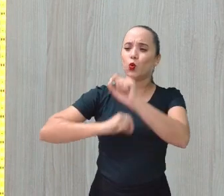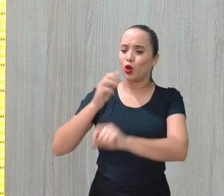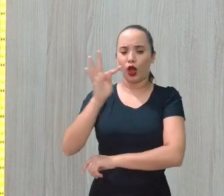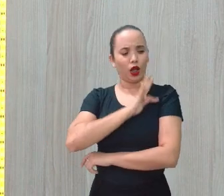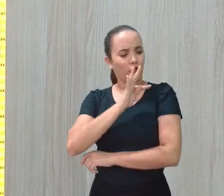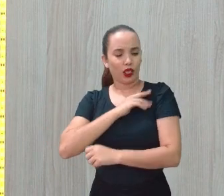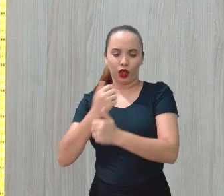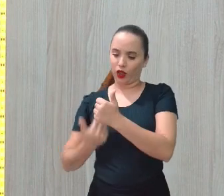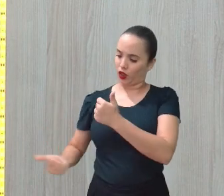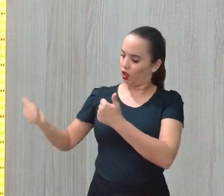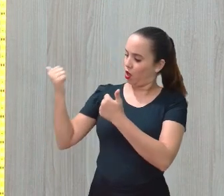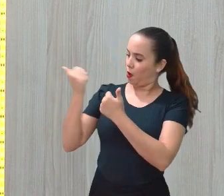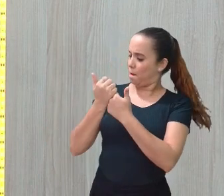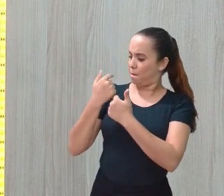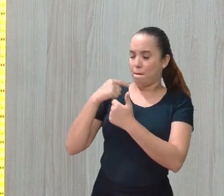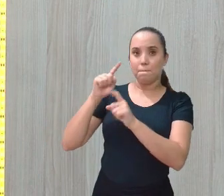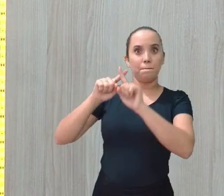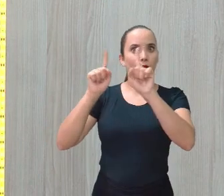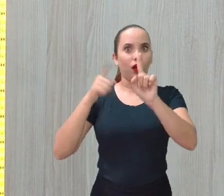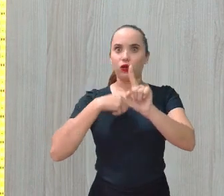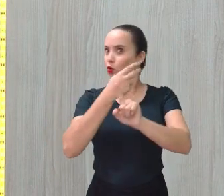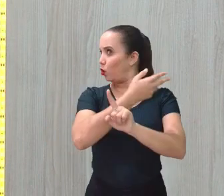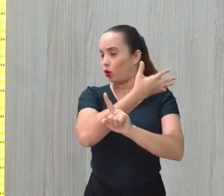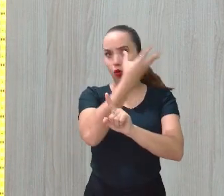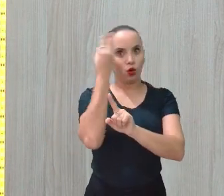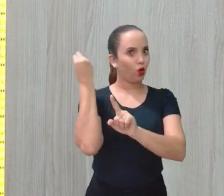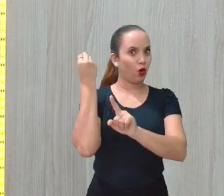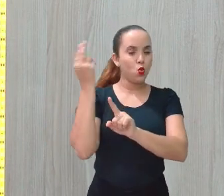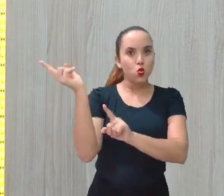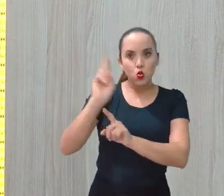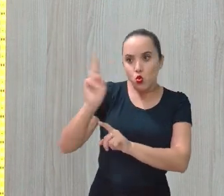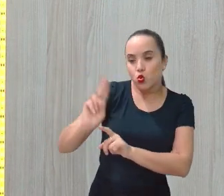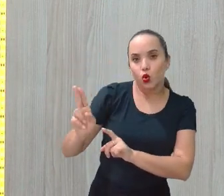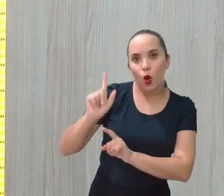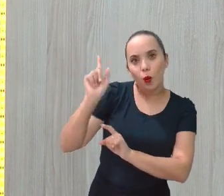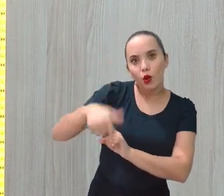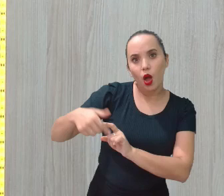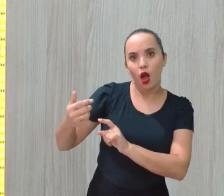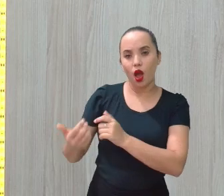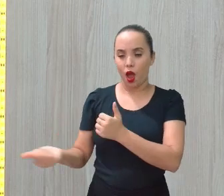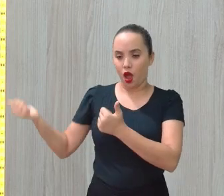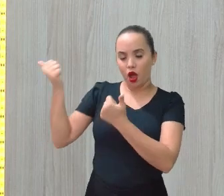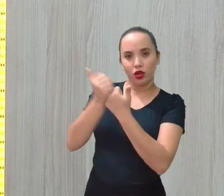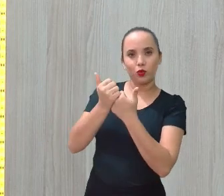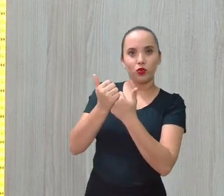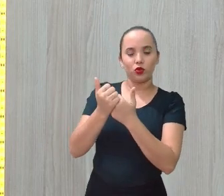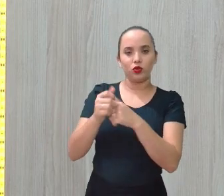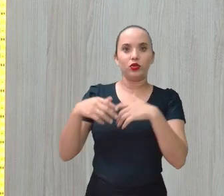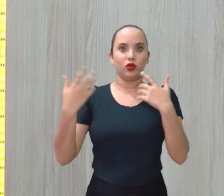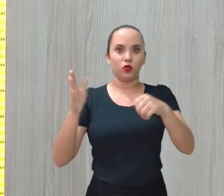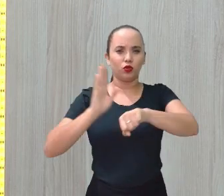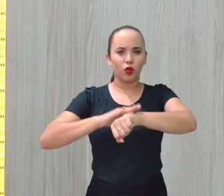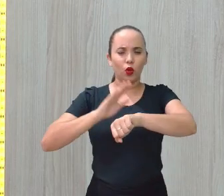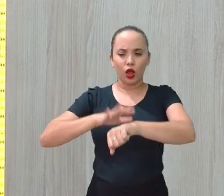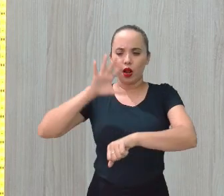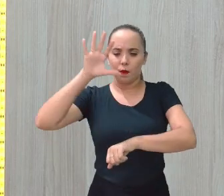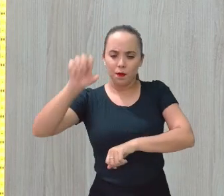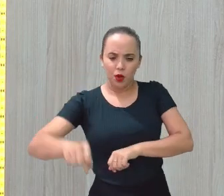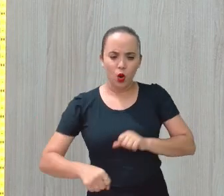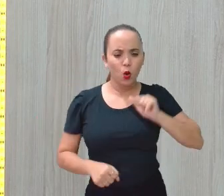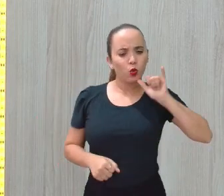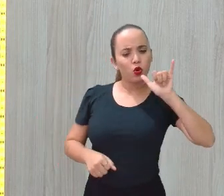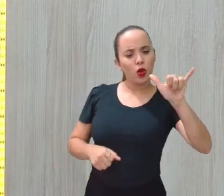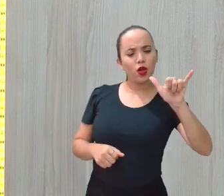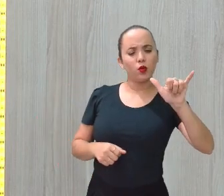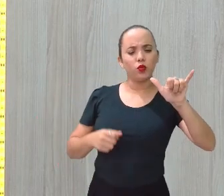lembrava que tinha esse nome de substituição. Então, quando ele foi lá, pegou a primeira equação lá, né, do y, para